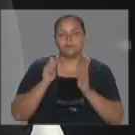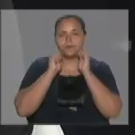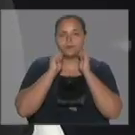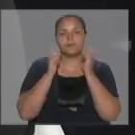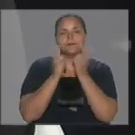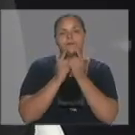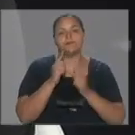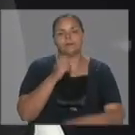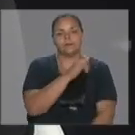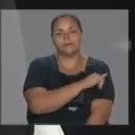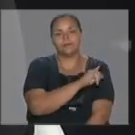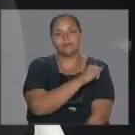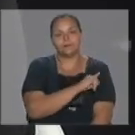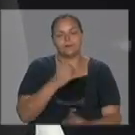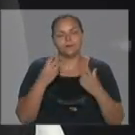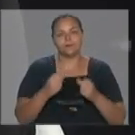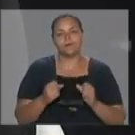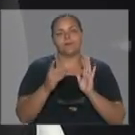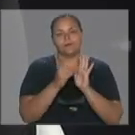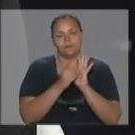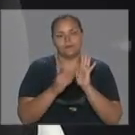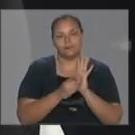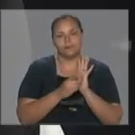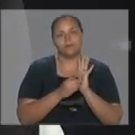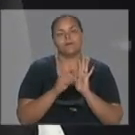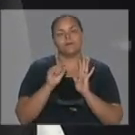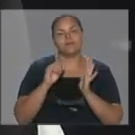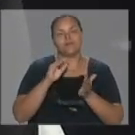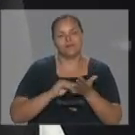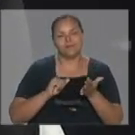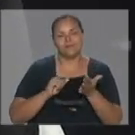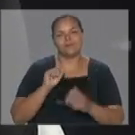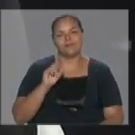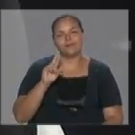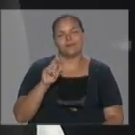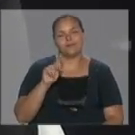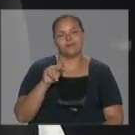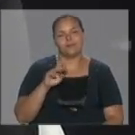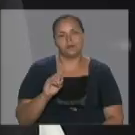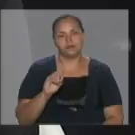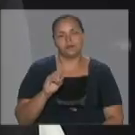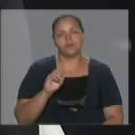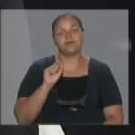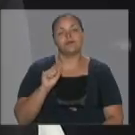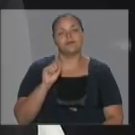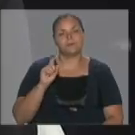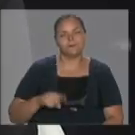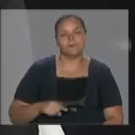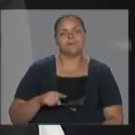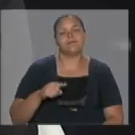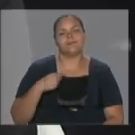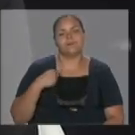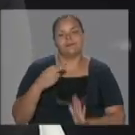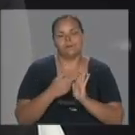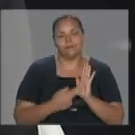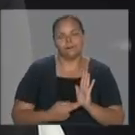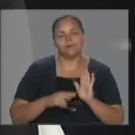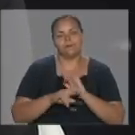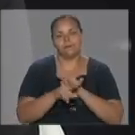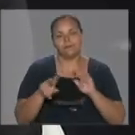A Assembleia Legislativa do Rio aprovou o decreto que susta os efeitos do Repetro, um regime diferenciado